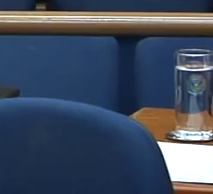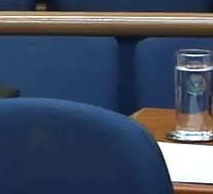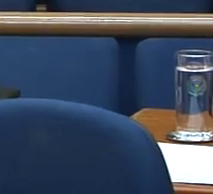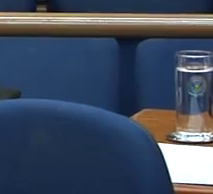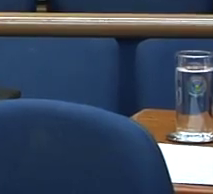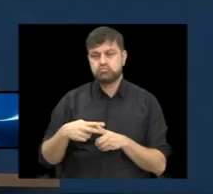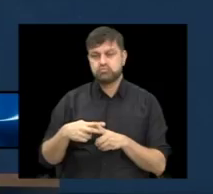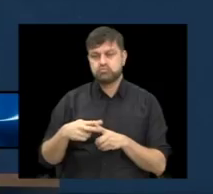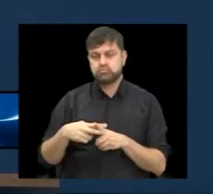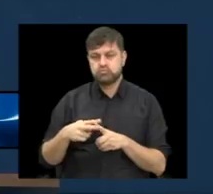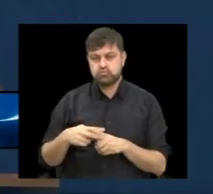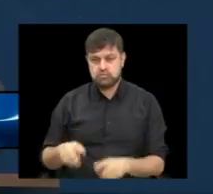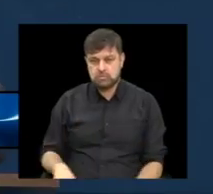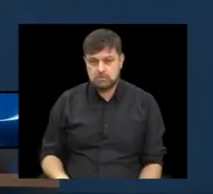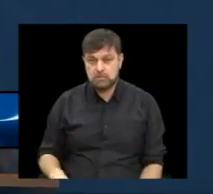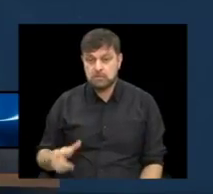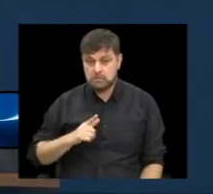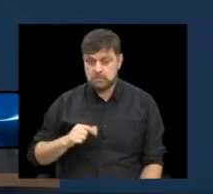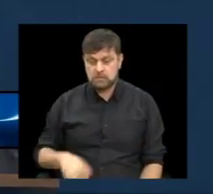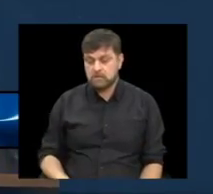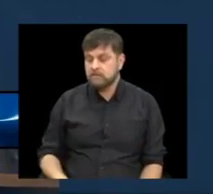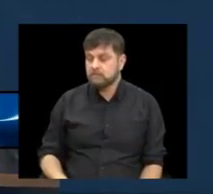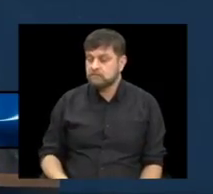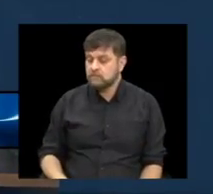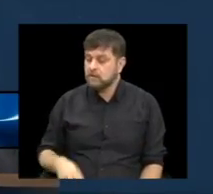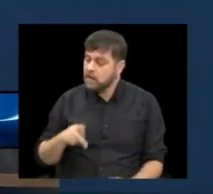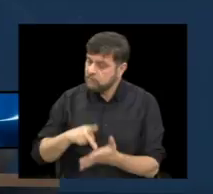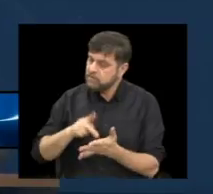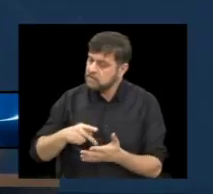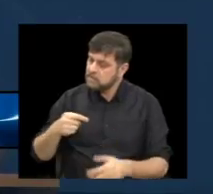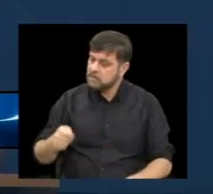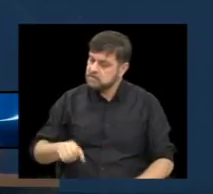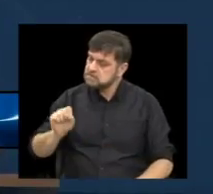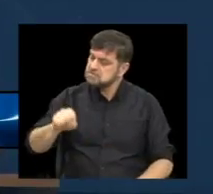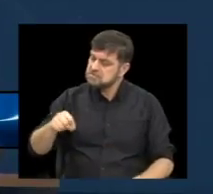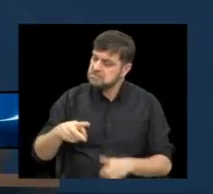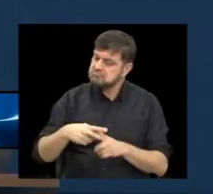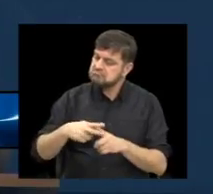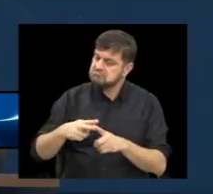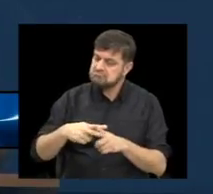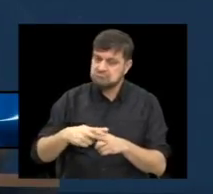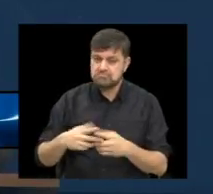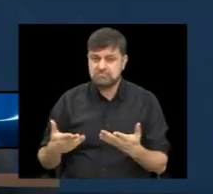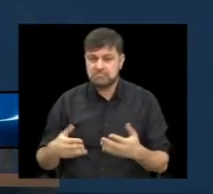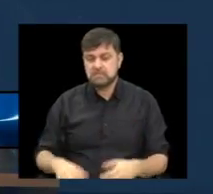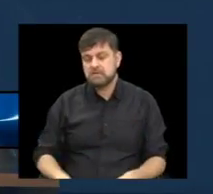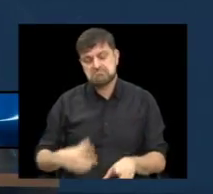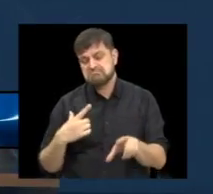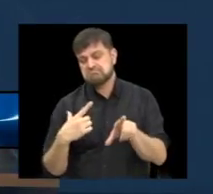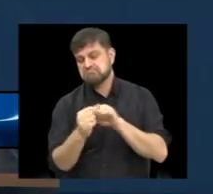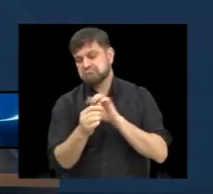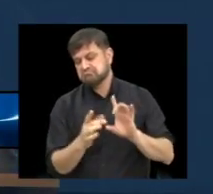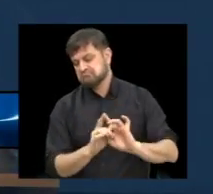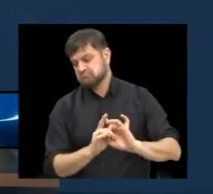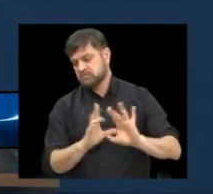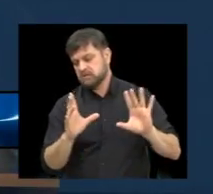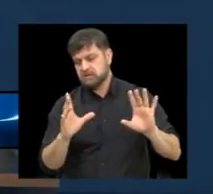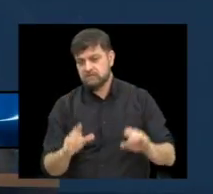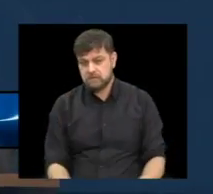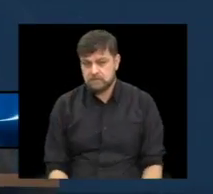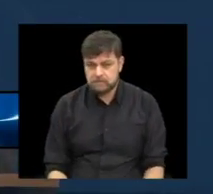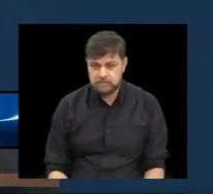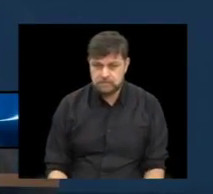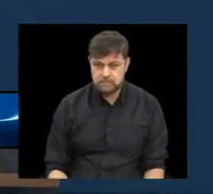transporte coletivo. A matéria começou a tramitar na Câmara no dia 25 de outubro. O objetivo é tornar públicas as formas